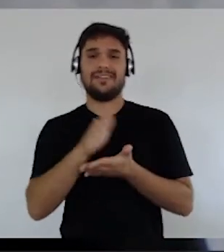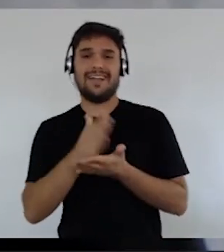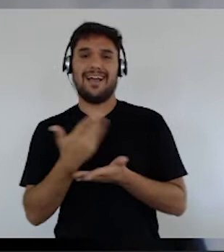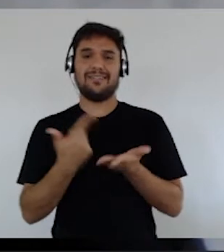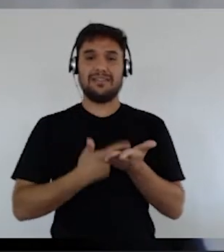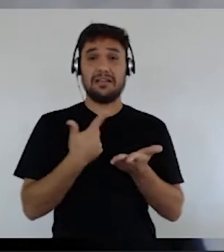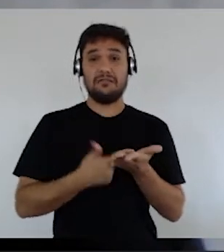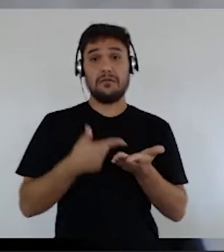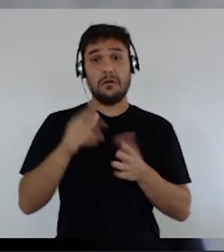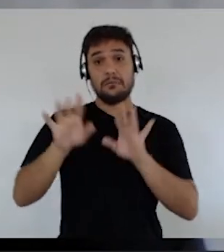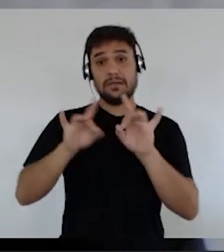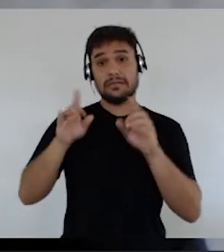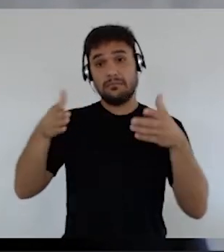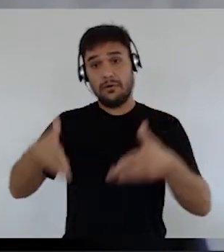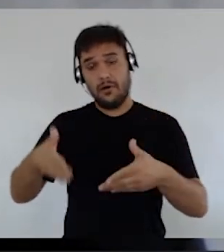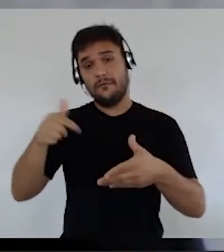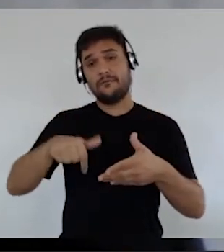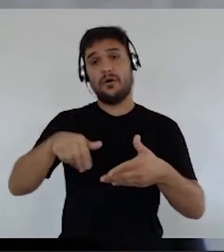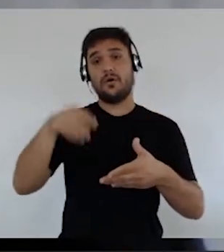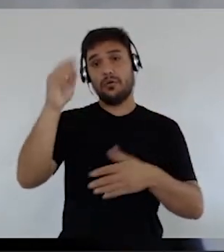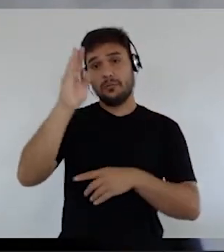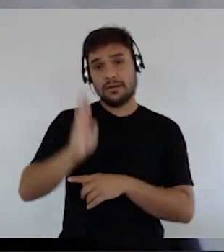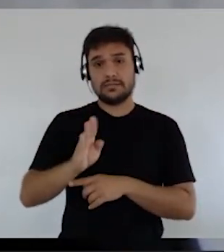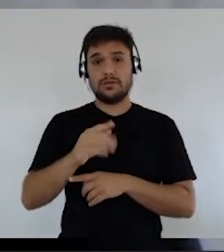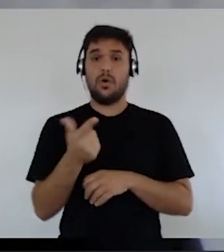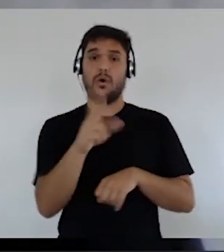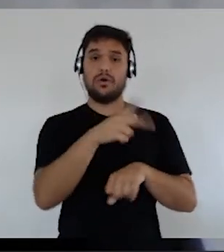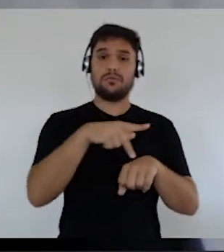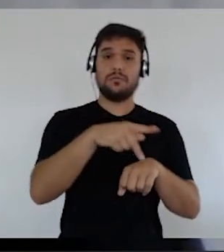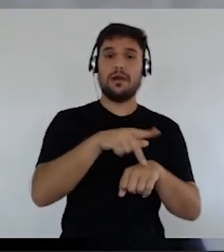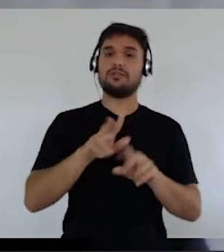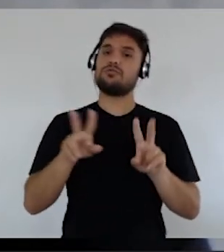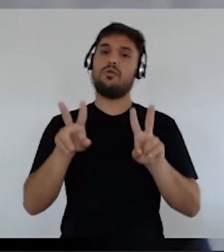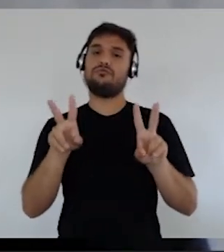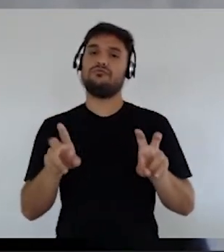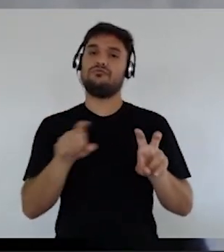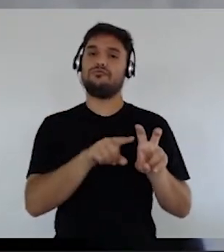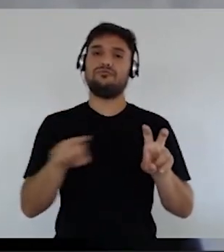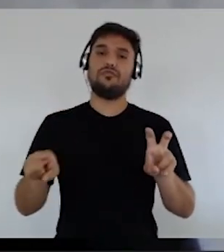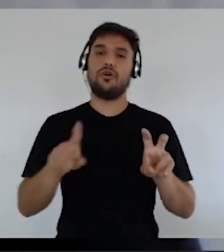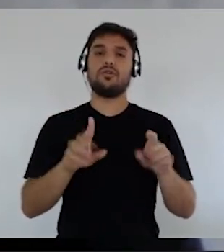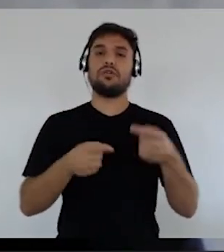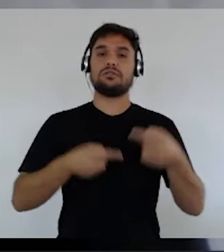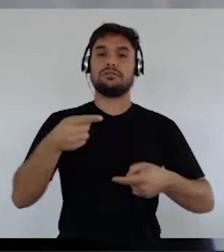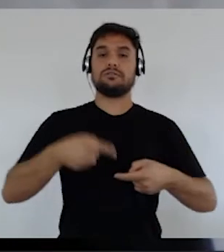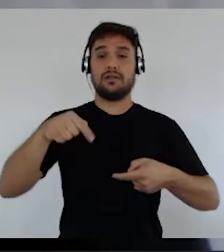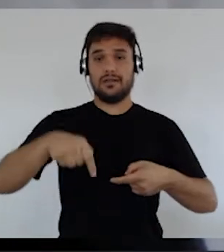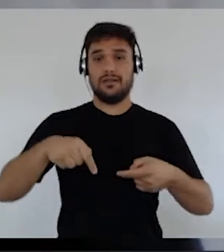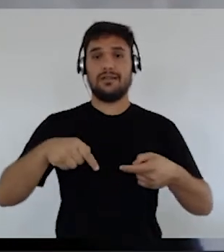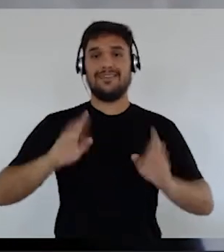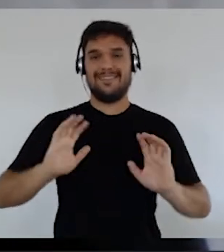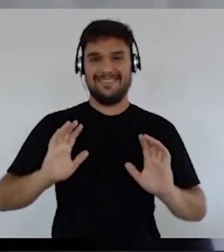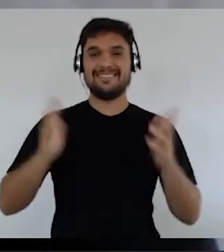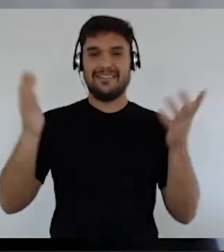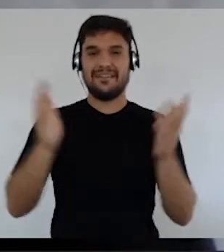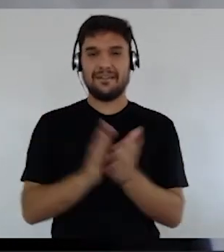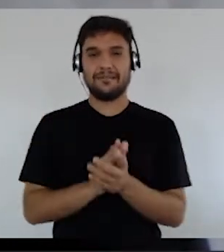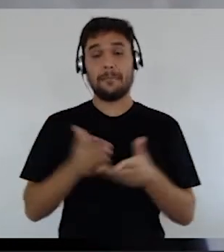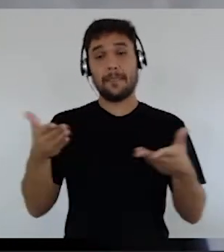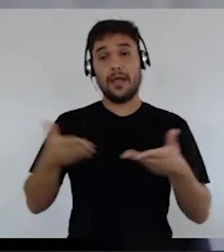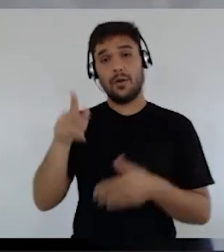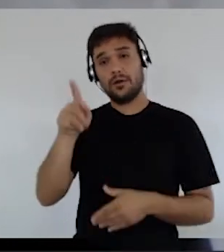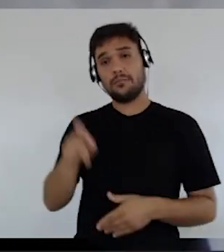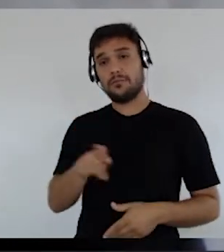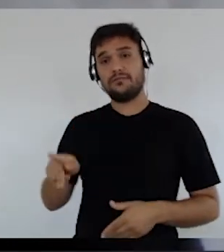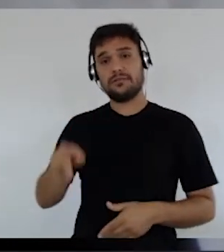livros especializados, sejam nacionais ou estrangeiros, na temática em debate neste evento. Passo a palavra ao professor